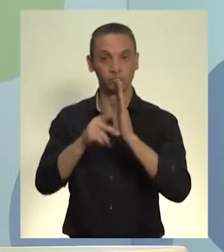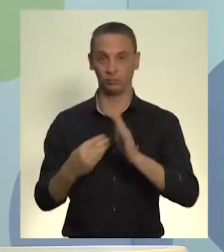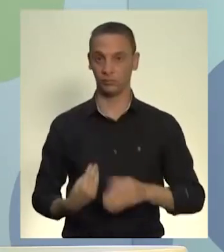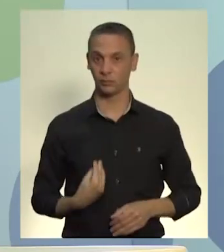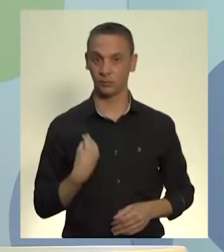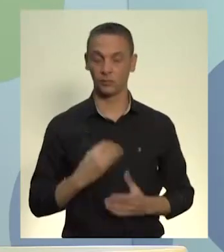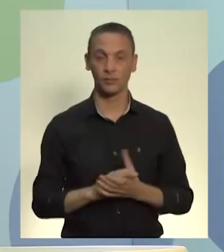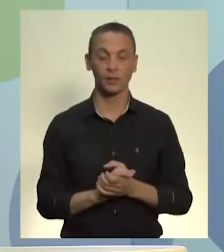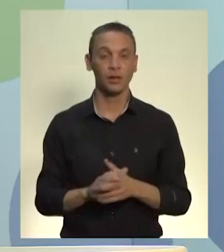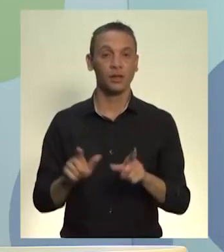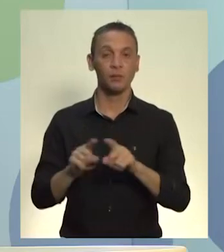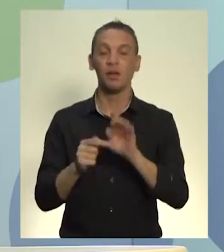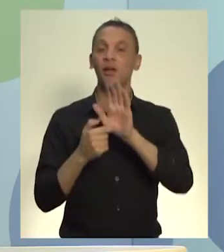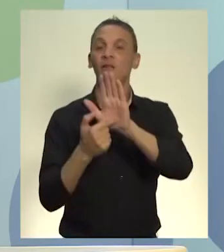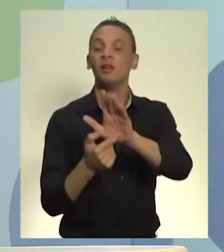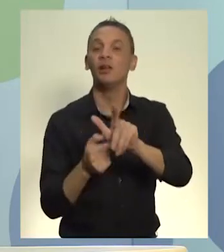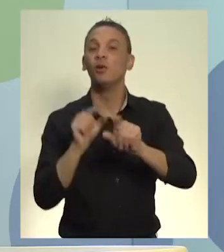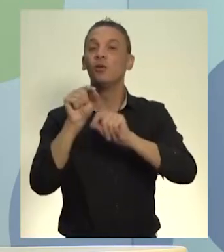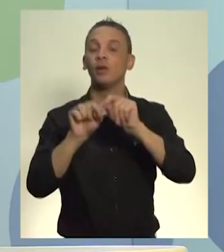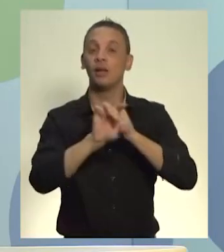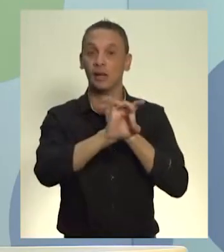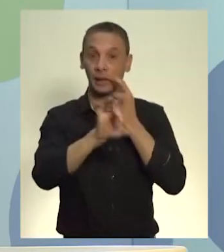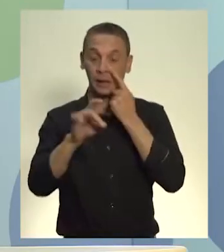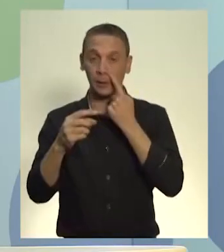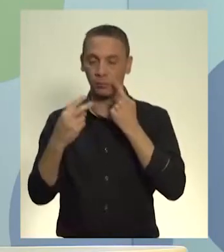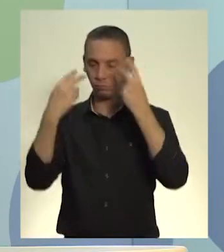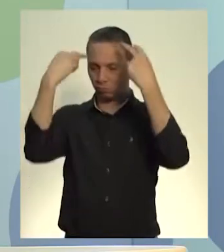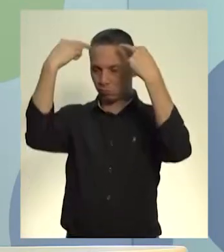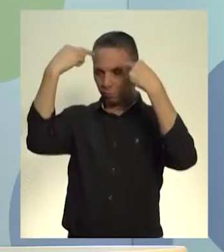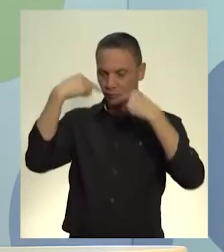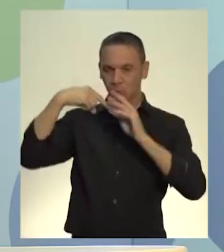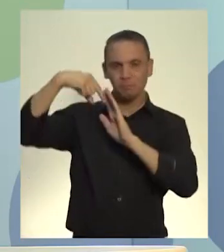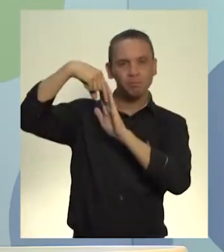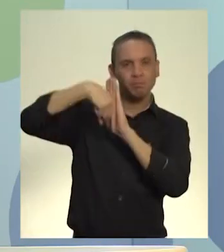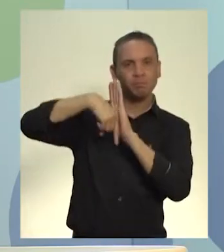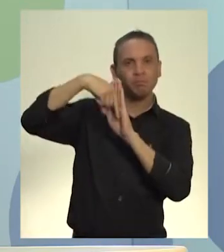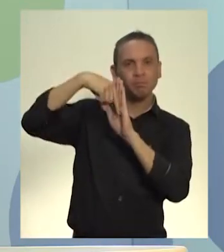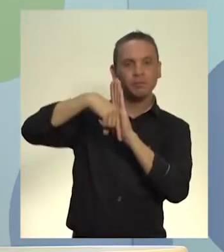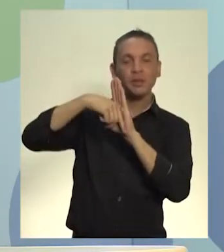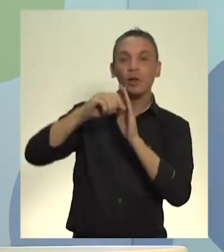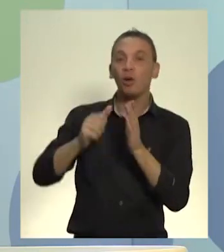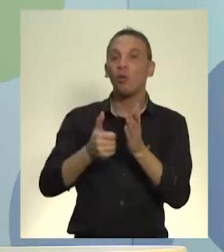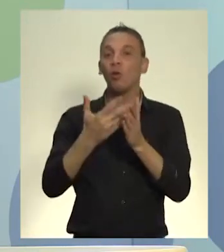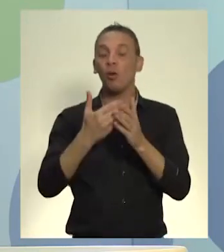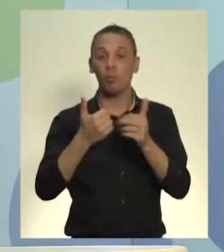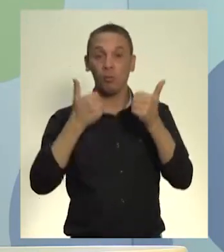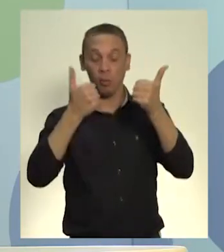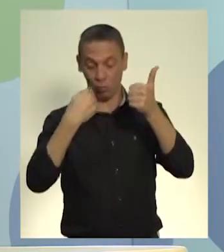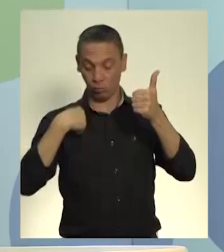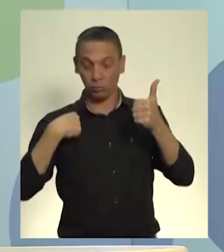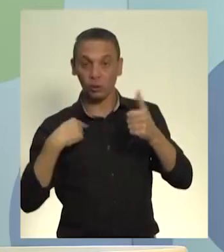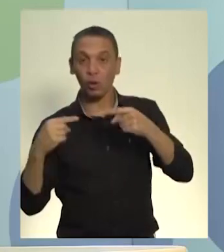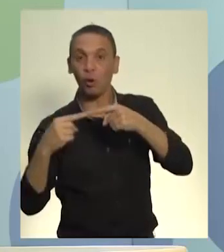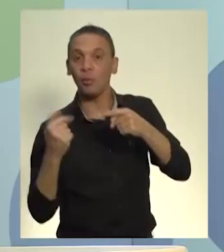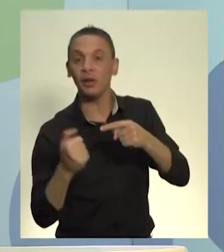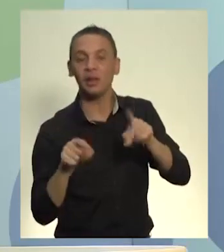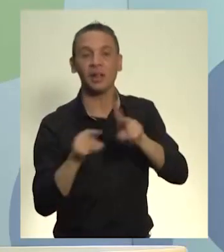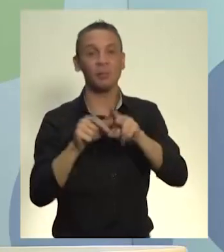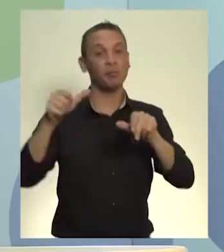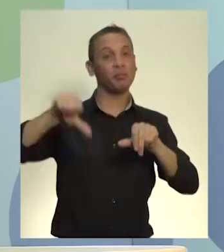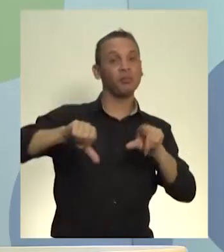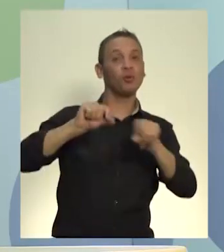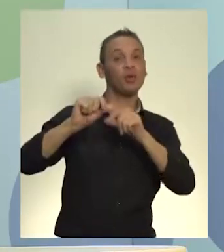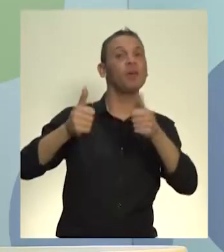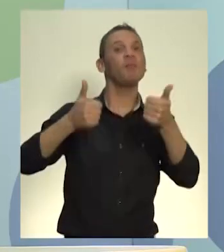e para vocês identificarem, saberem quais são os seus pontos fortes e suas fragilidades.